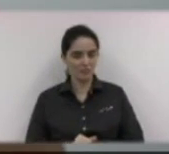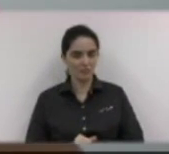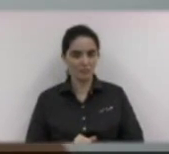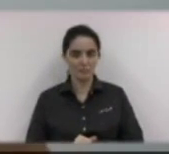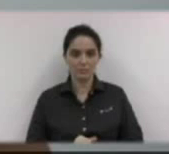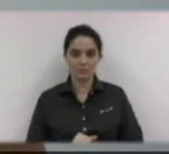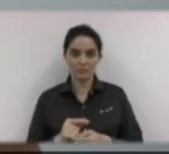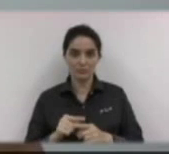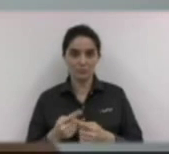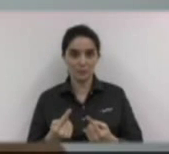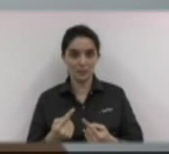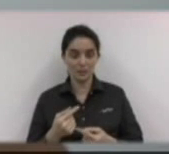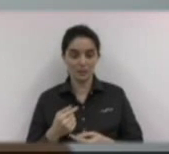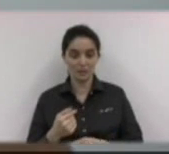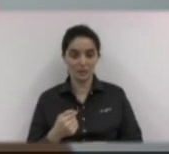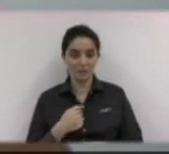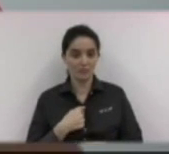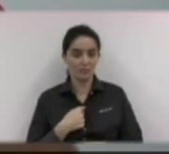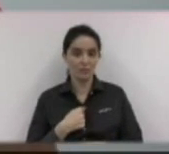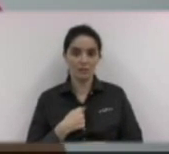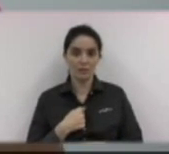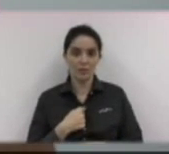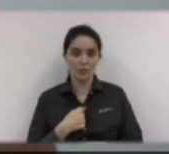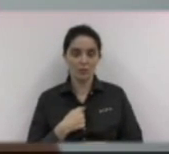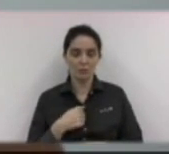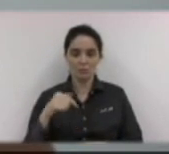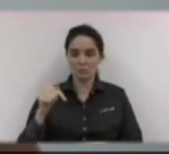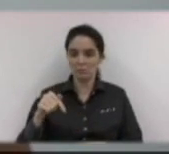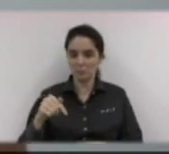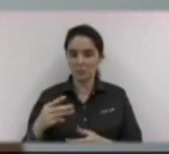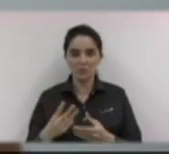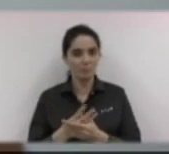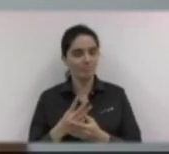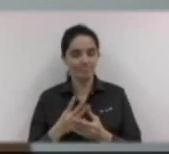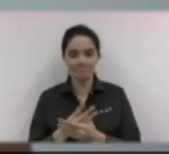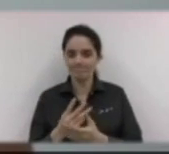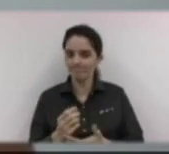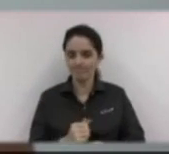Mas a minha defesa na Câmara não foi suficiente, de tal modo que eu sofri aqui